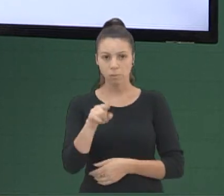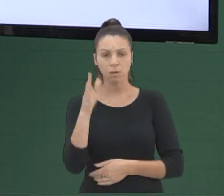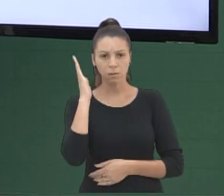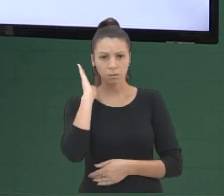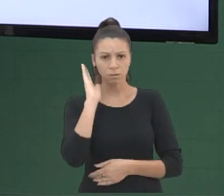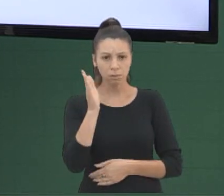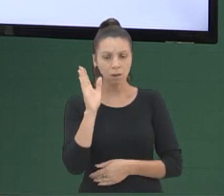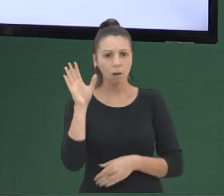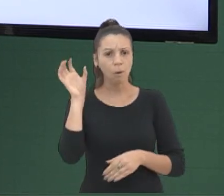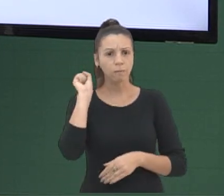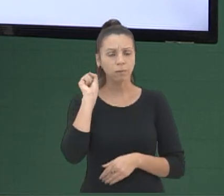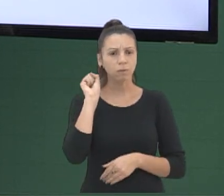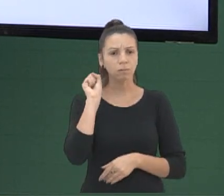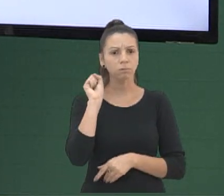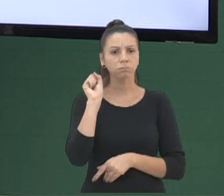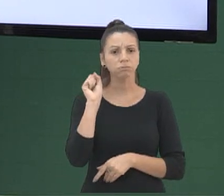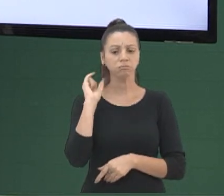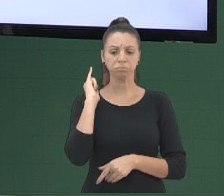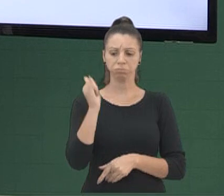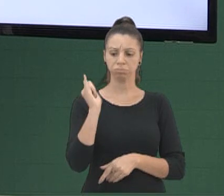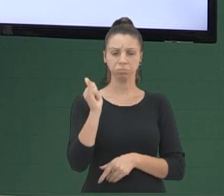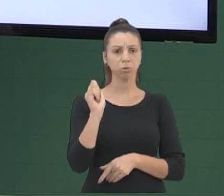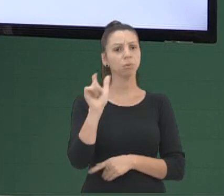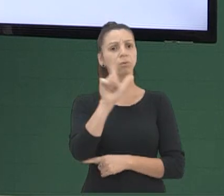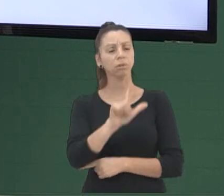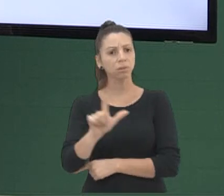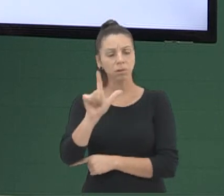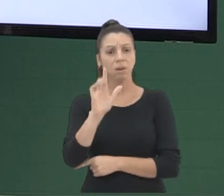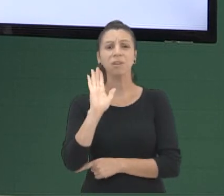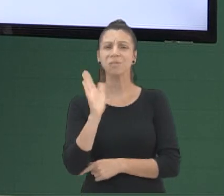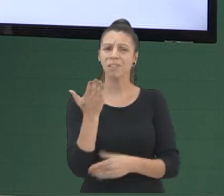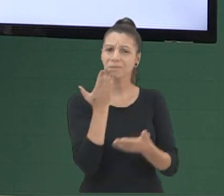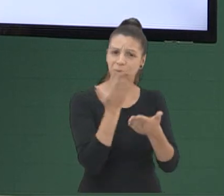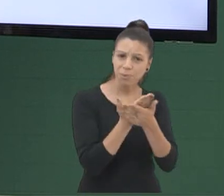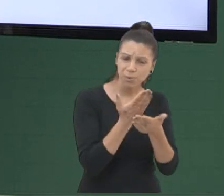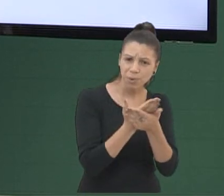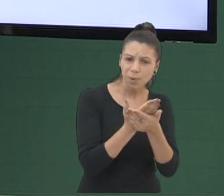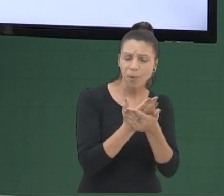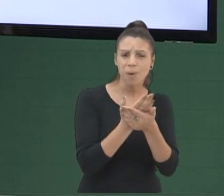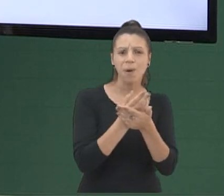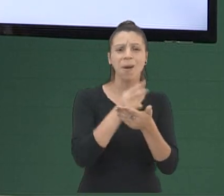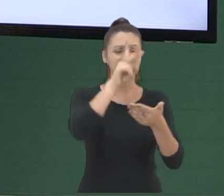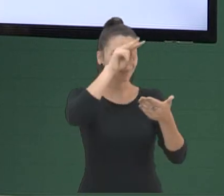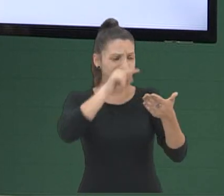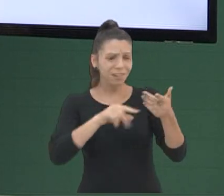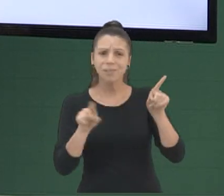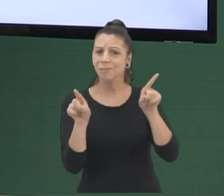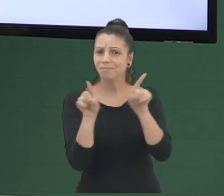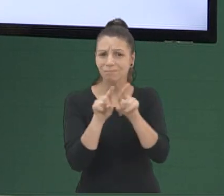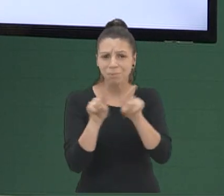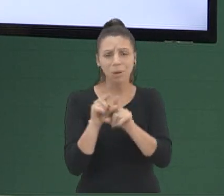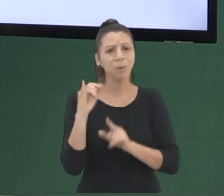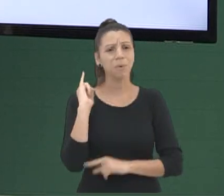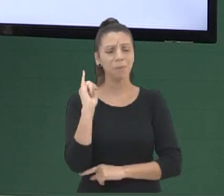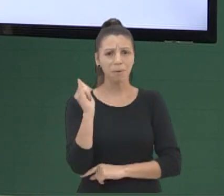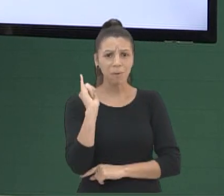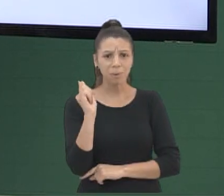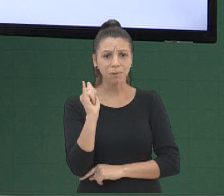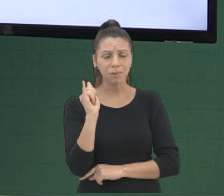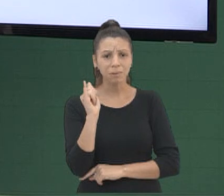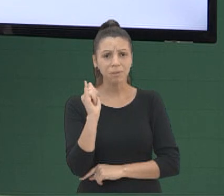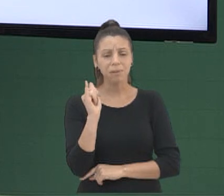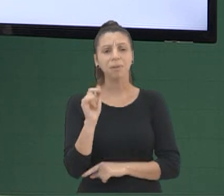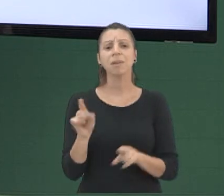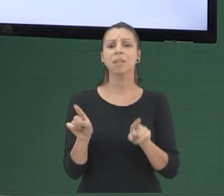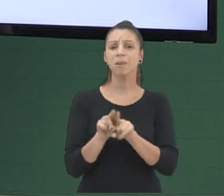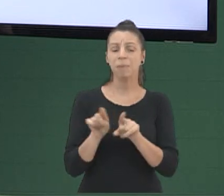ouviu falar de conto literário, já estudou, já leu muitos contos com certeza, na verdade, deve ter alguns